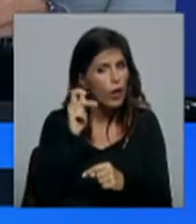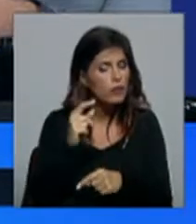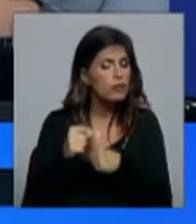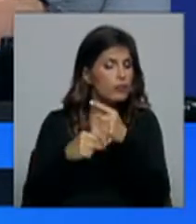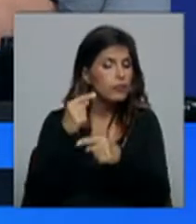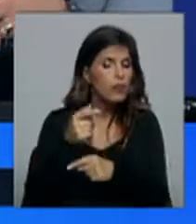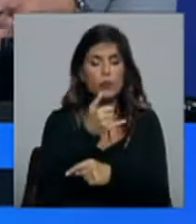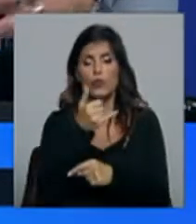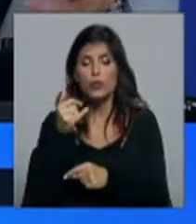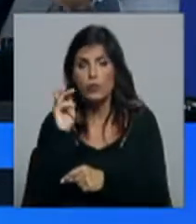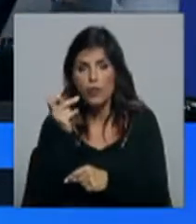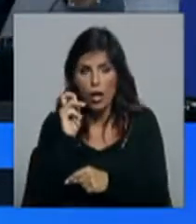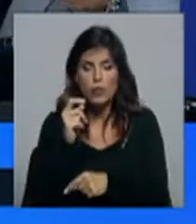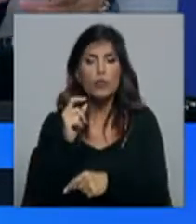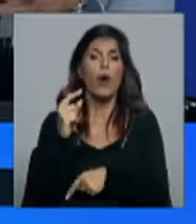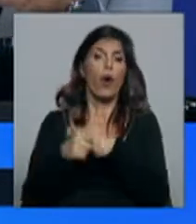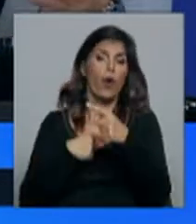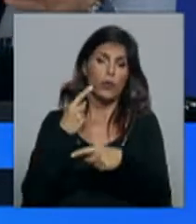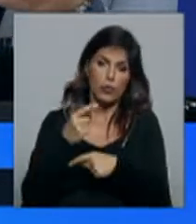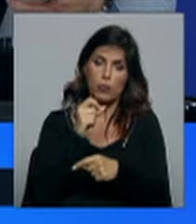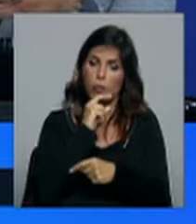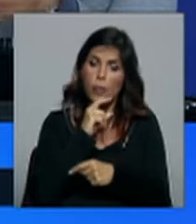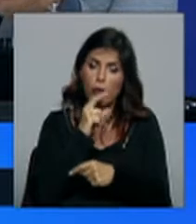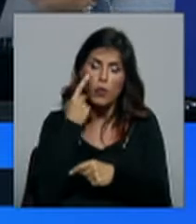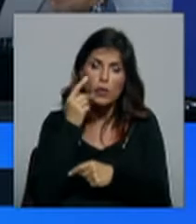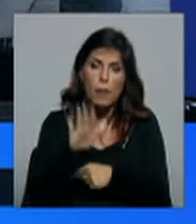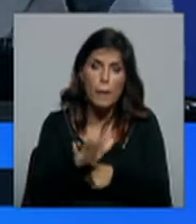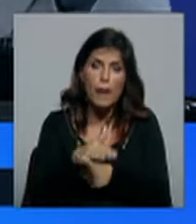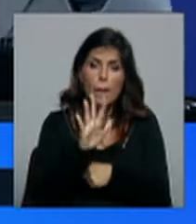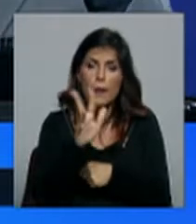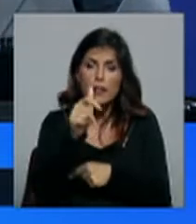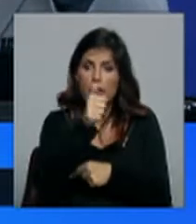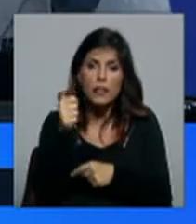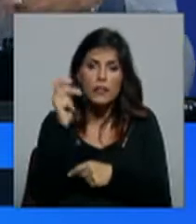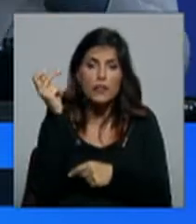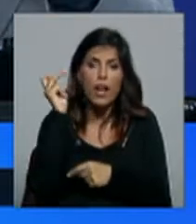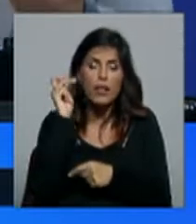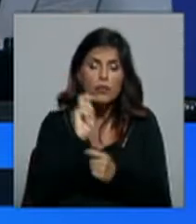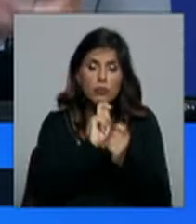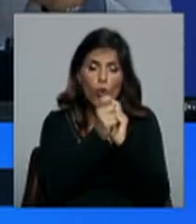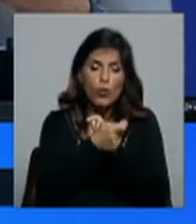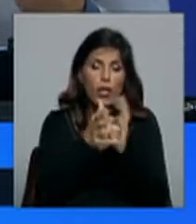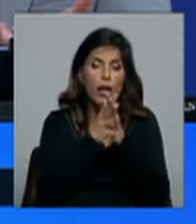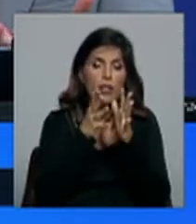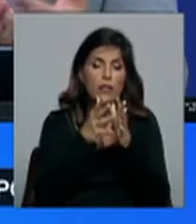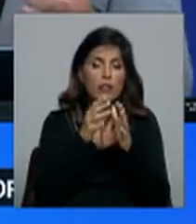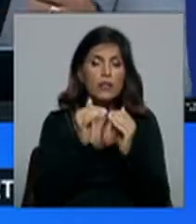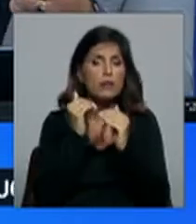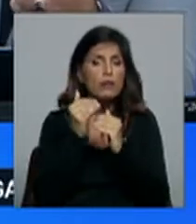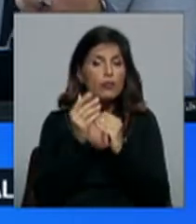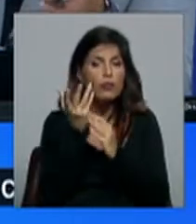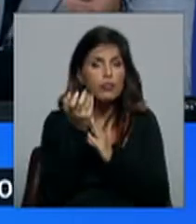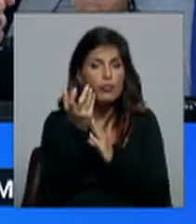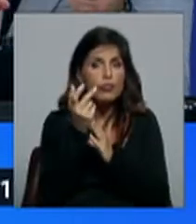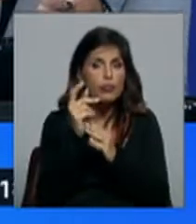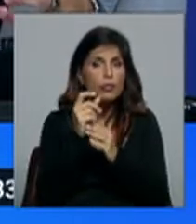cada 200 anos, temos outro ciclo eventualmente menos conhecido a cada 1500 anos, em que temos ali alterações cíclicas do campo magnético do Sol e da